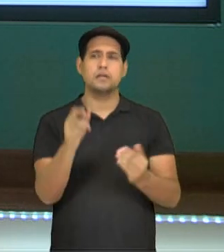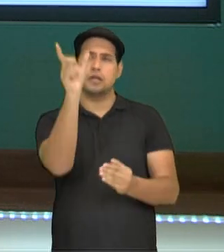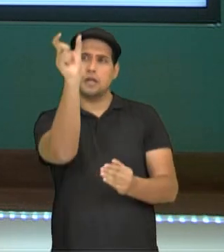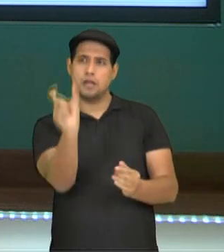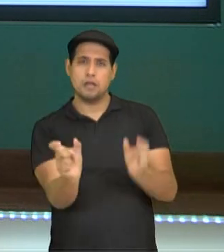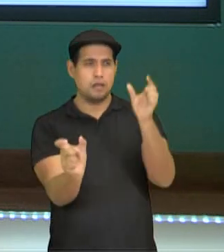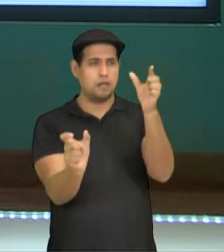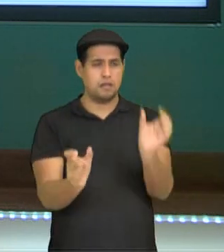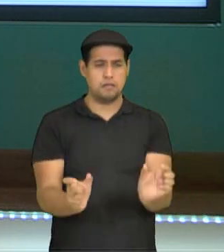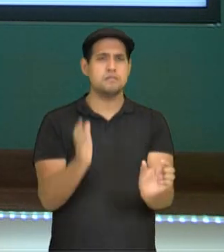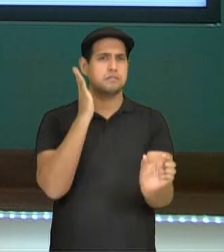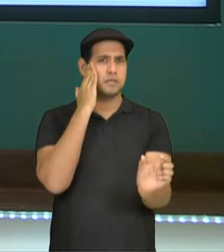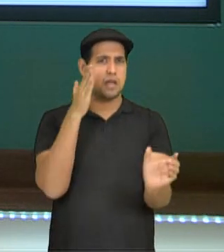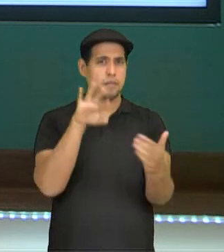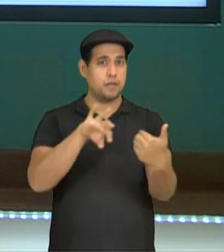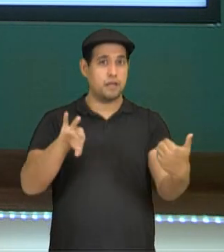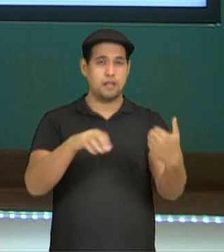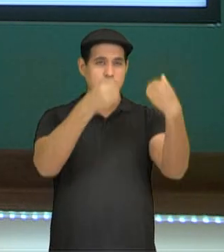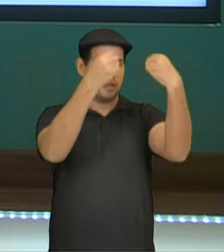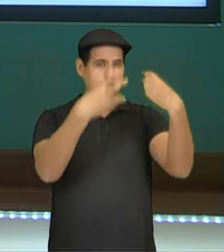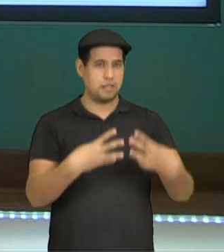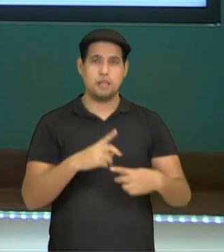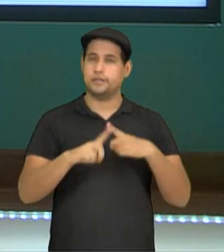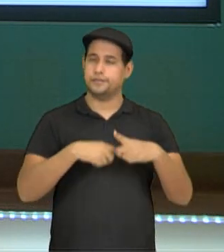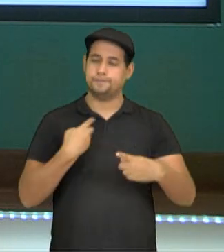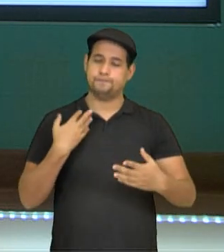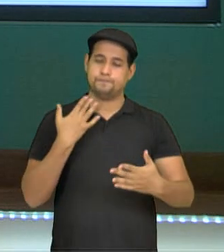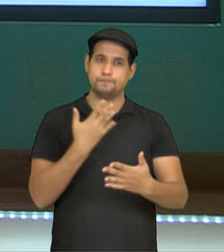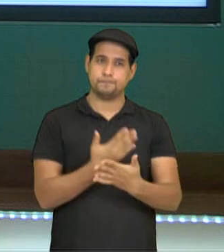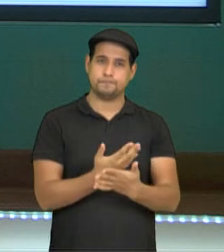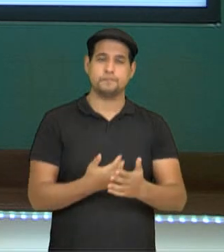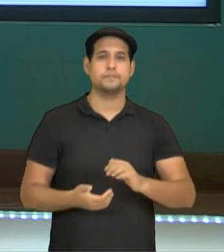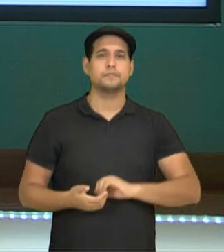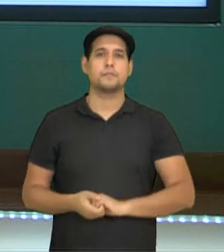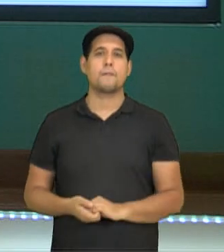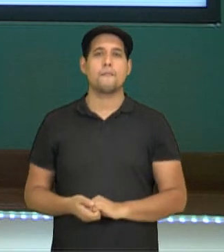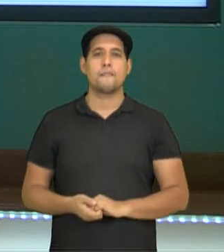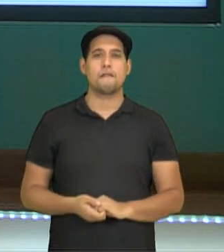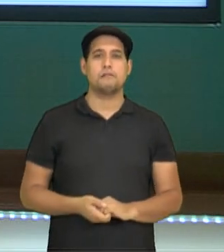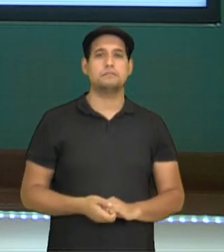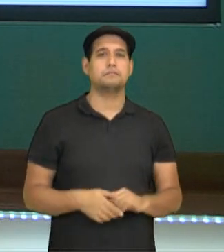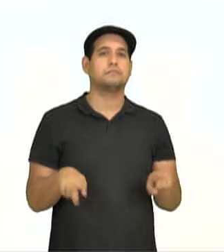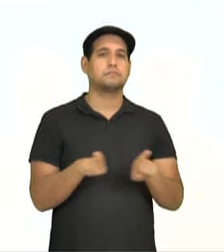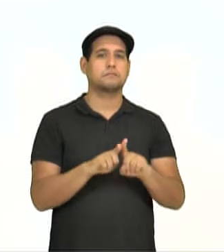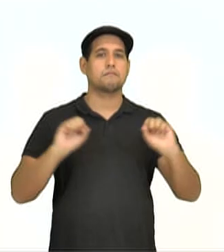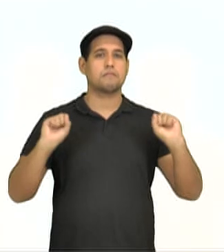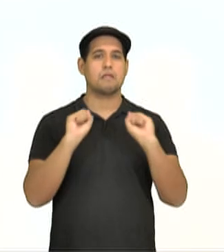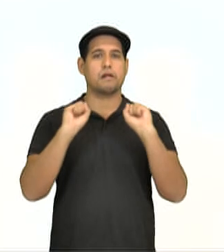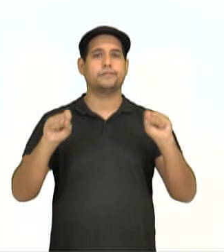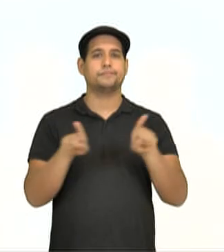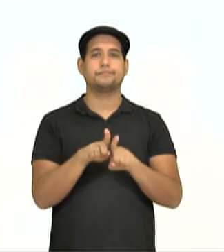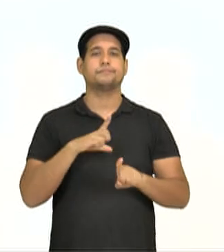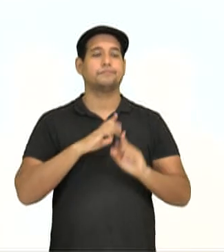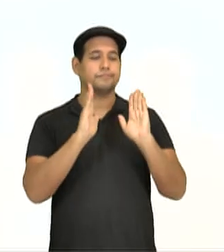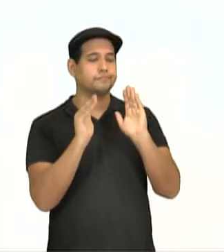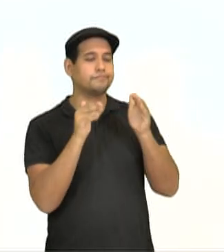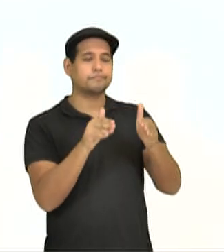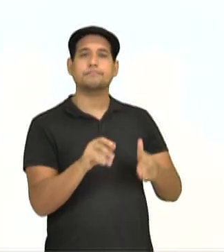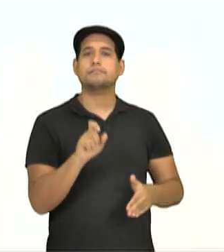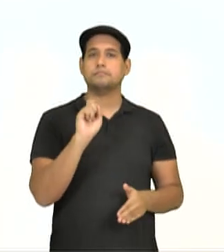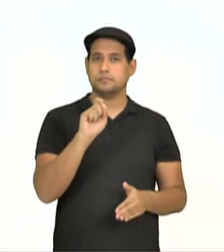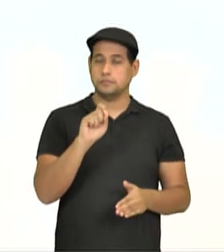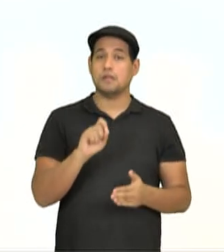classificação? Nós vamos tirar essa dúvida no decorrer da aula. Então, o atletismo paralímpico, só para frisar,